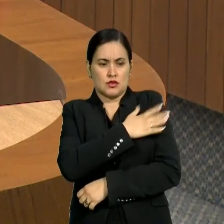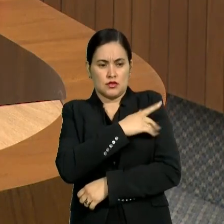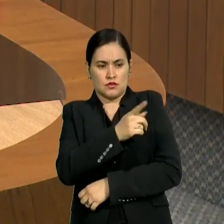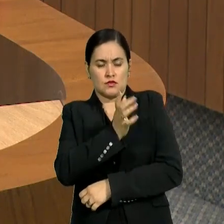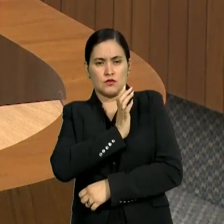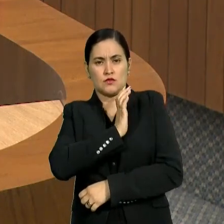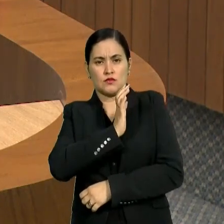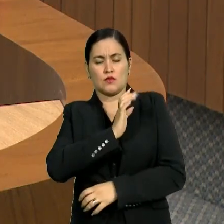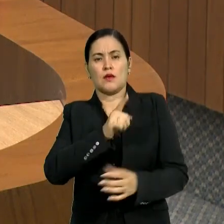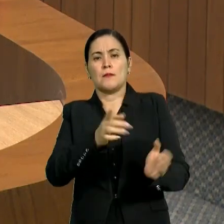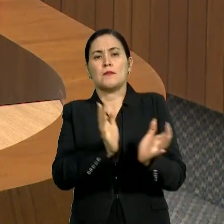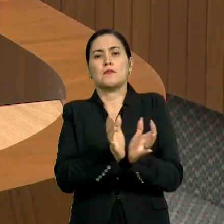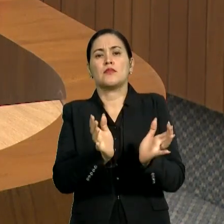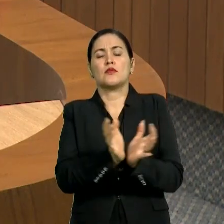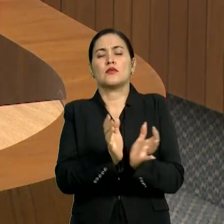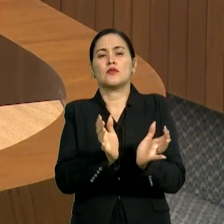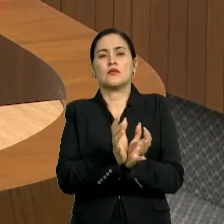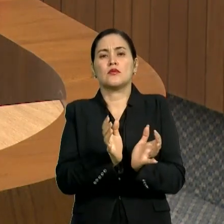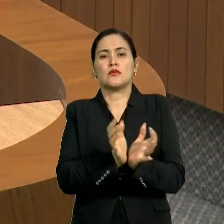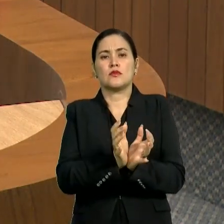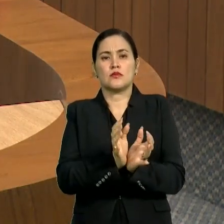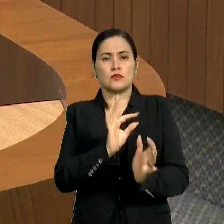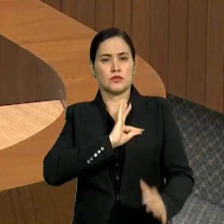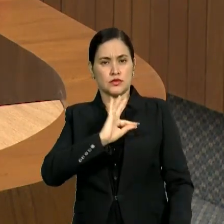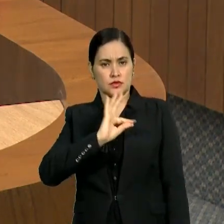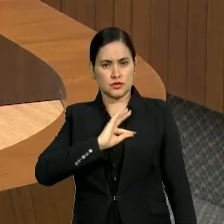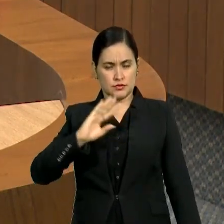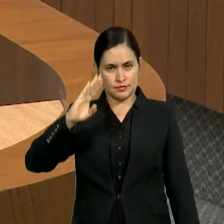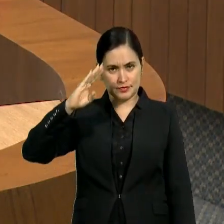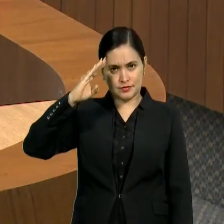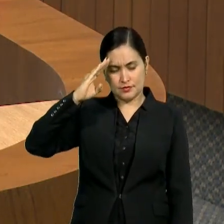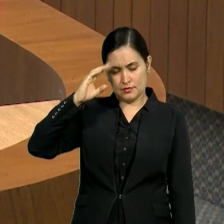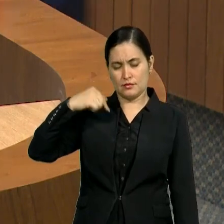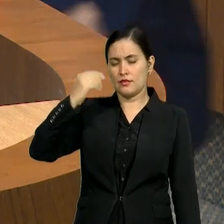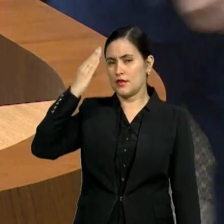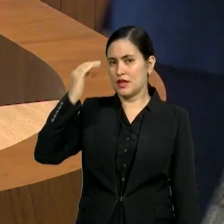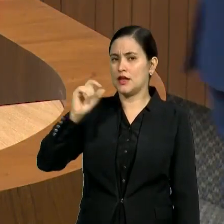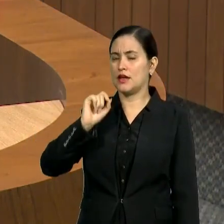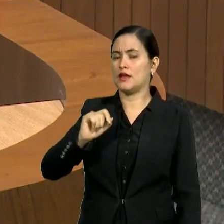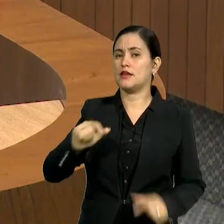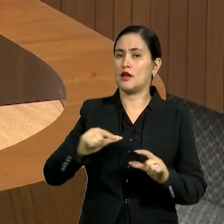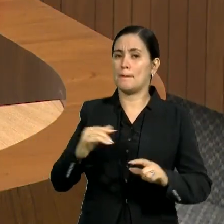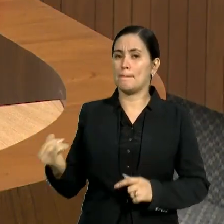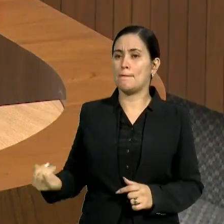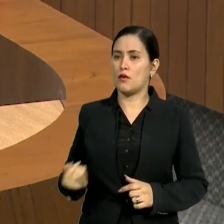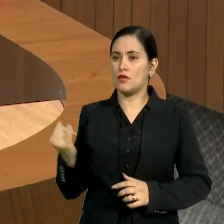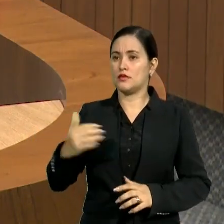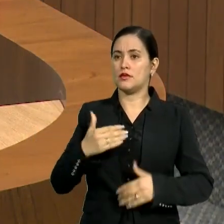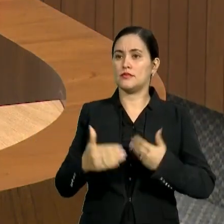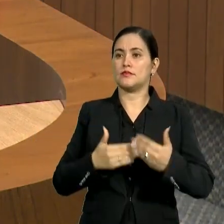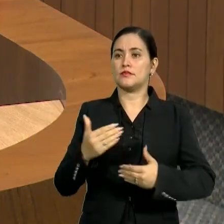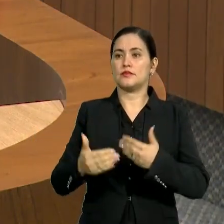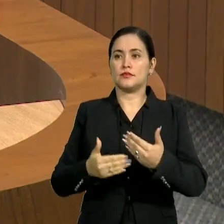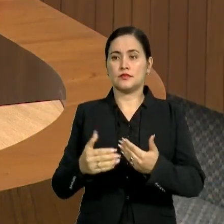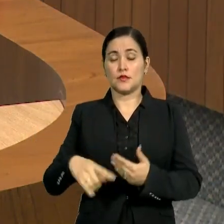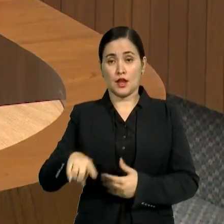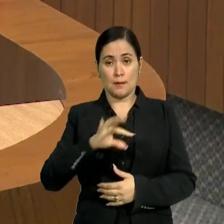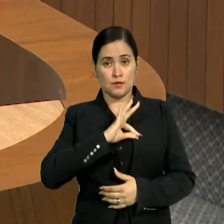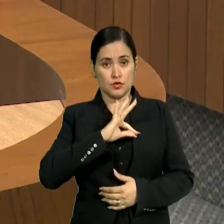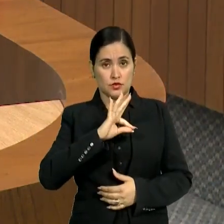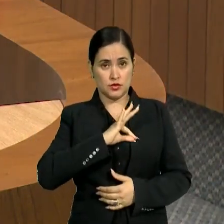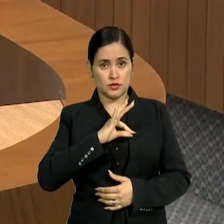caso. A polícia, que vem fazendo um grande trabalho, irá, com certeza, pegar